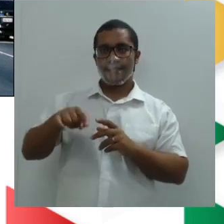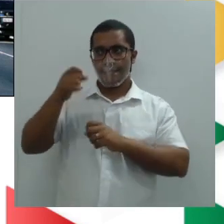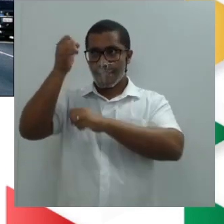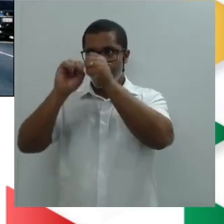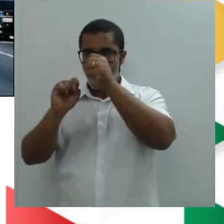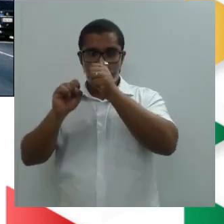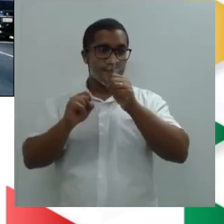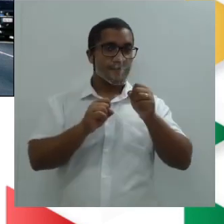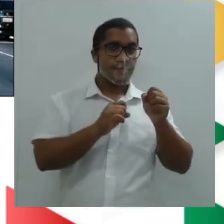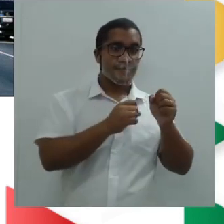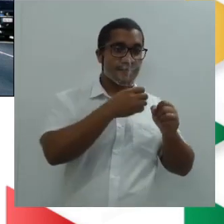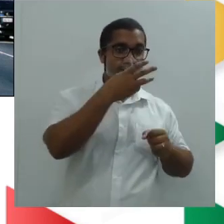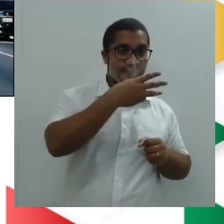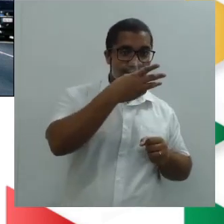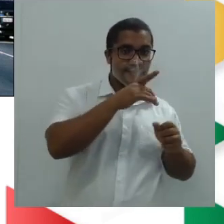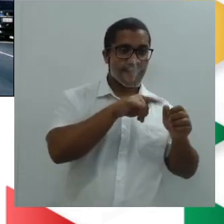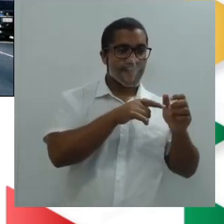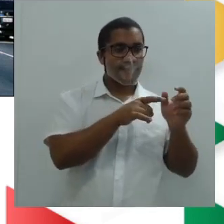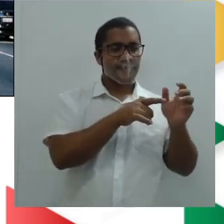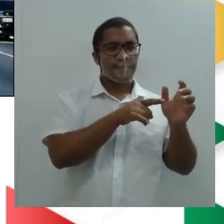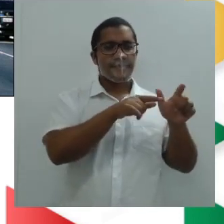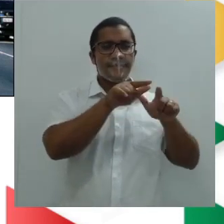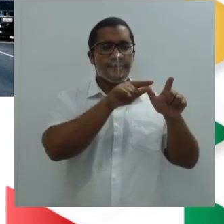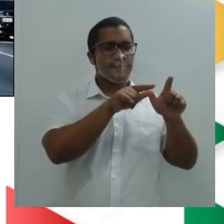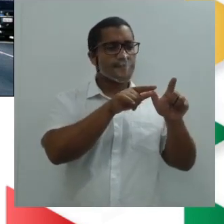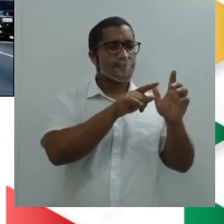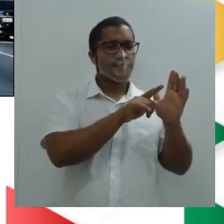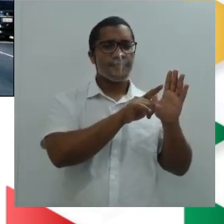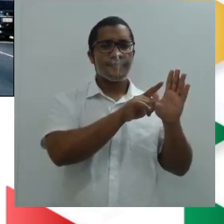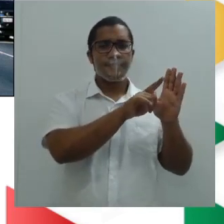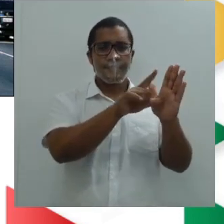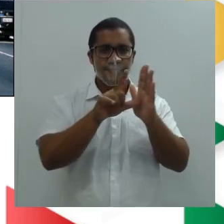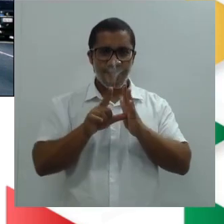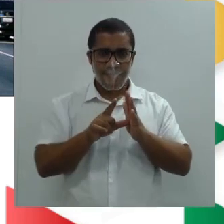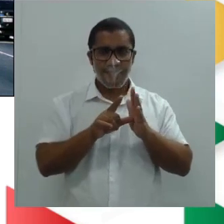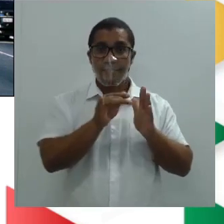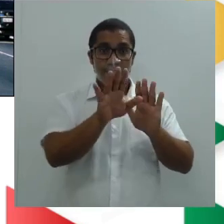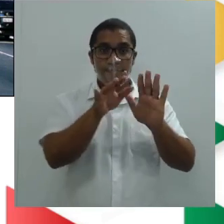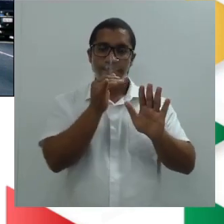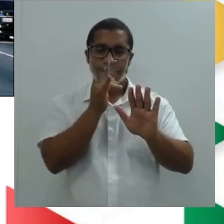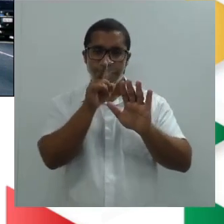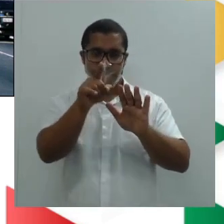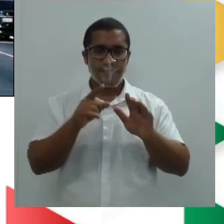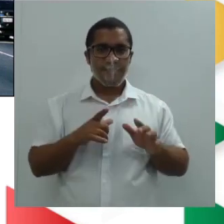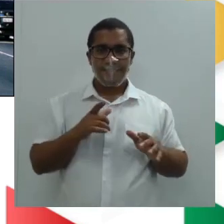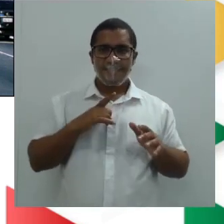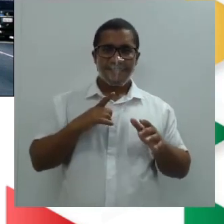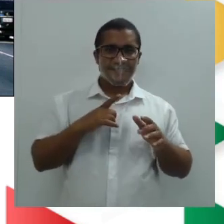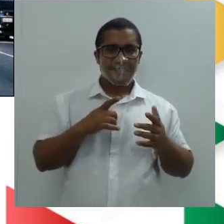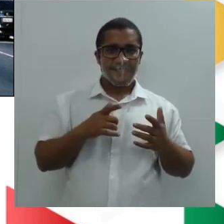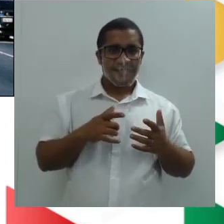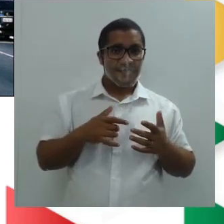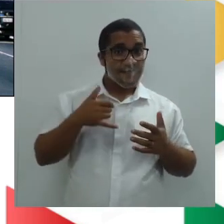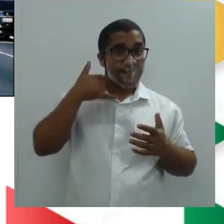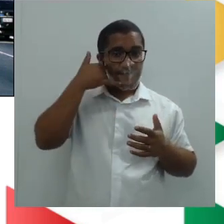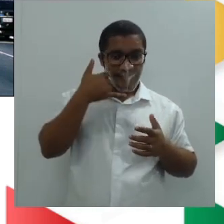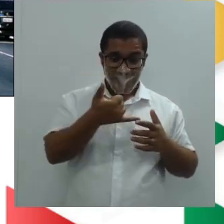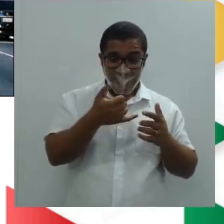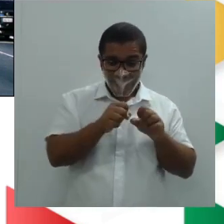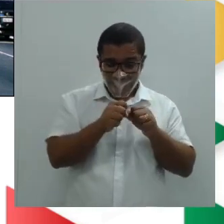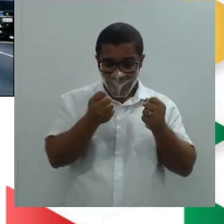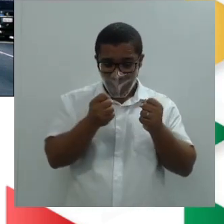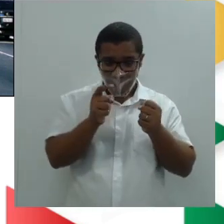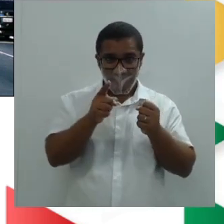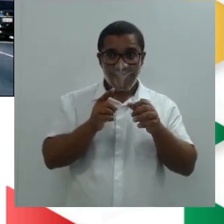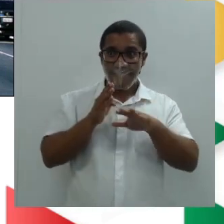terciário, comércios e serviço. Aquele serviço que você pede, por exemplo, para consertar seu aparelho de celular,